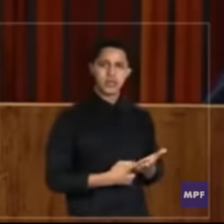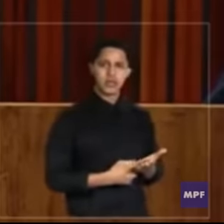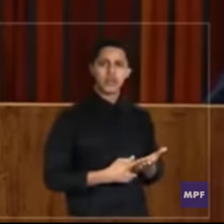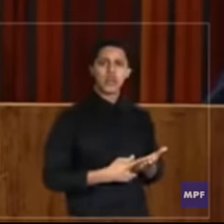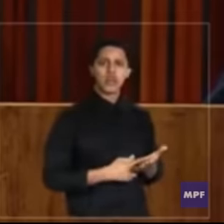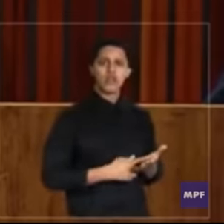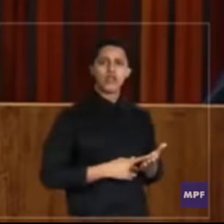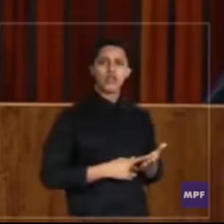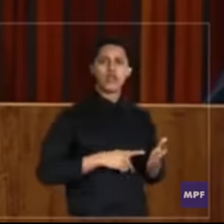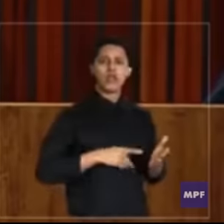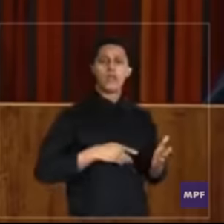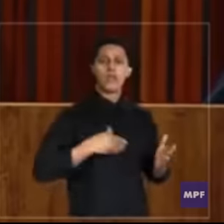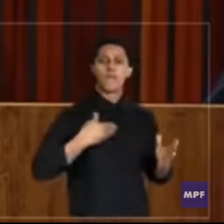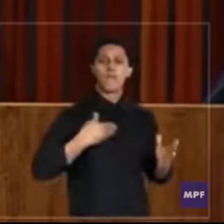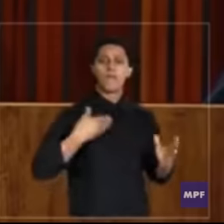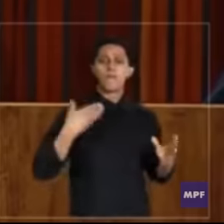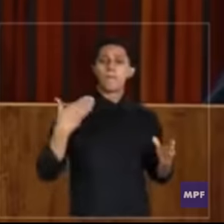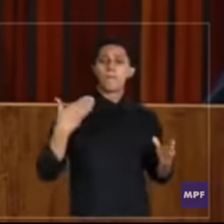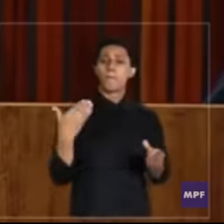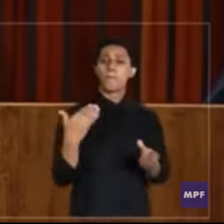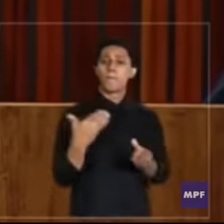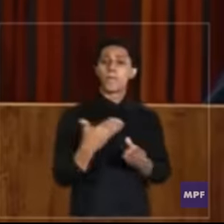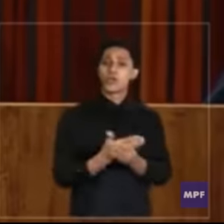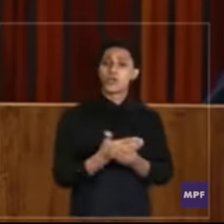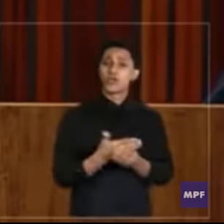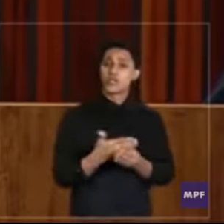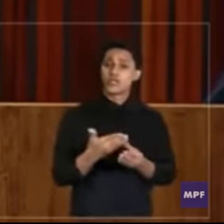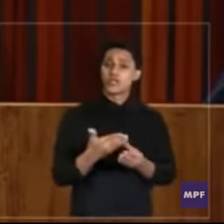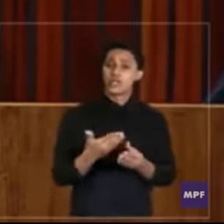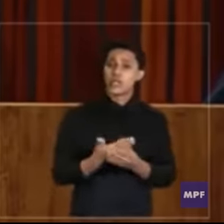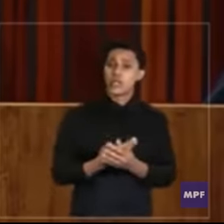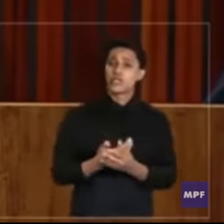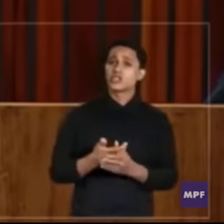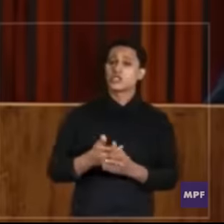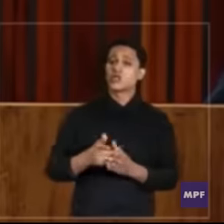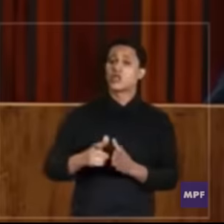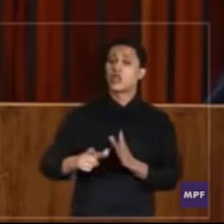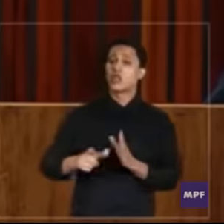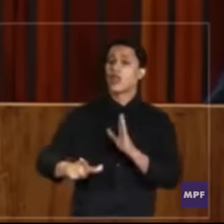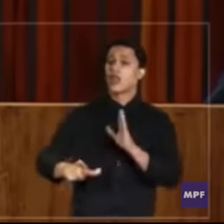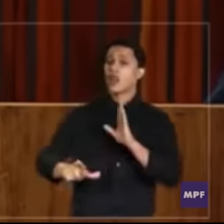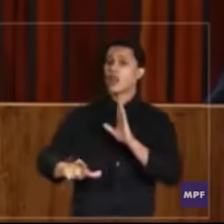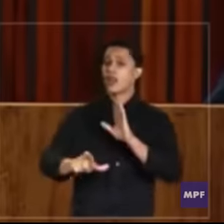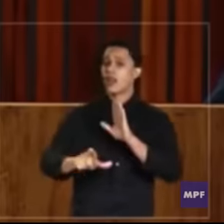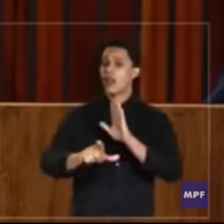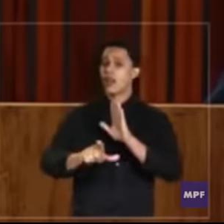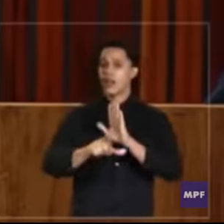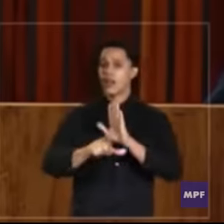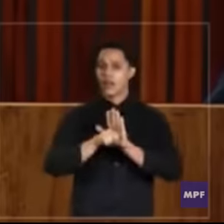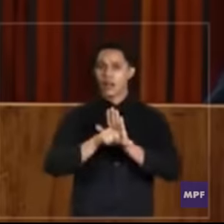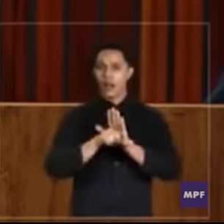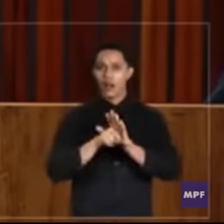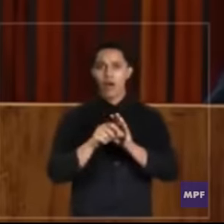ex-judoca pilotando através desse Carlos Frederico E como você viu Quem colocou Carlos